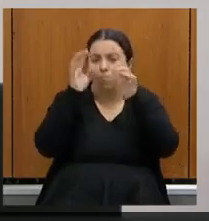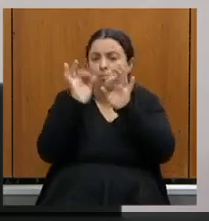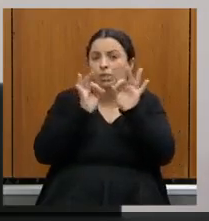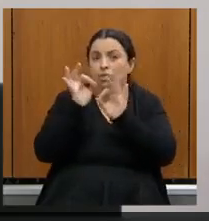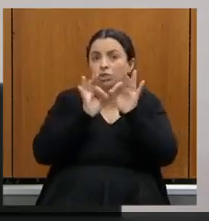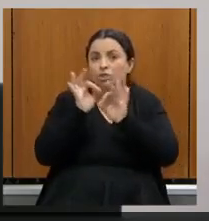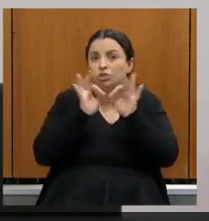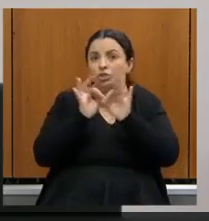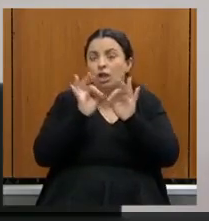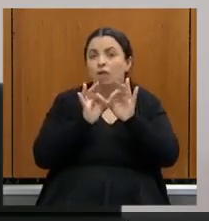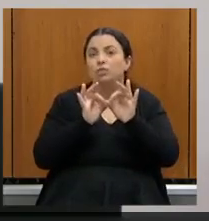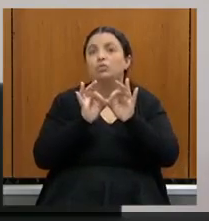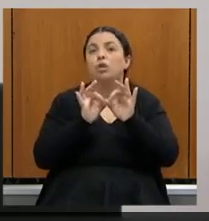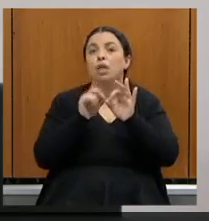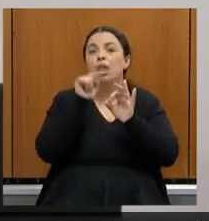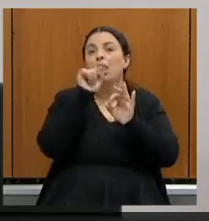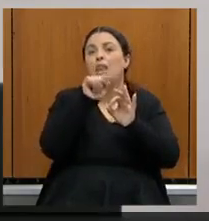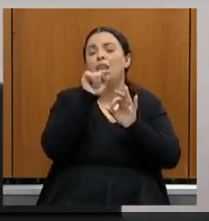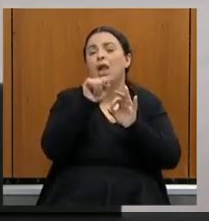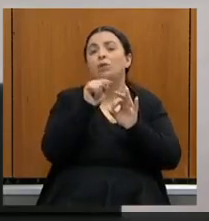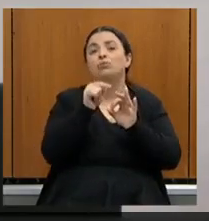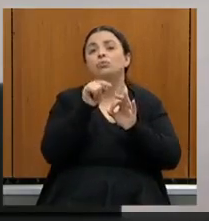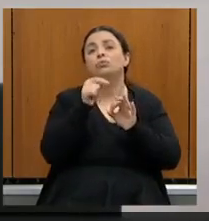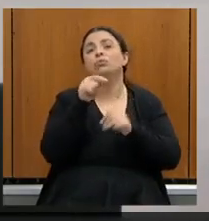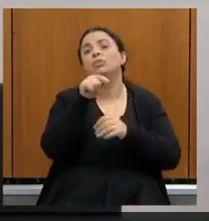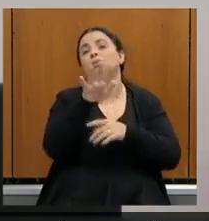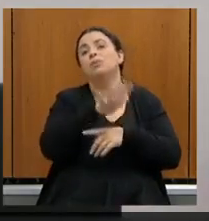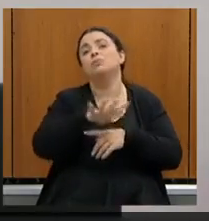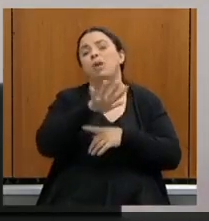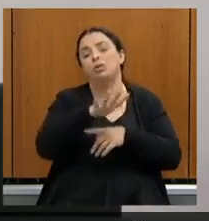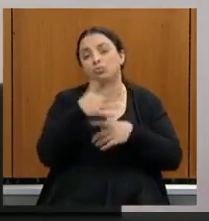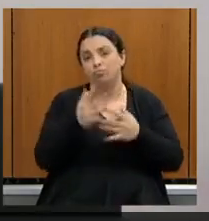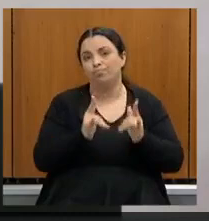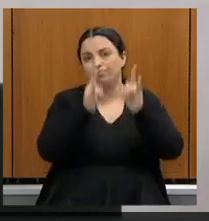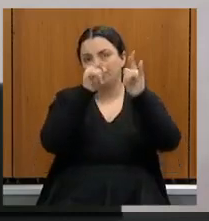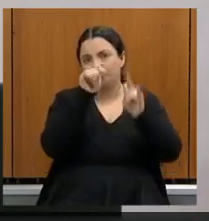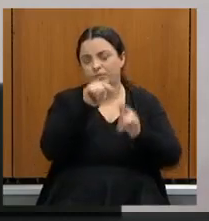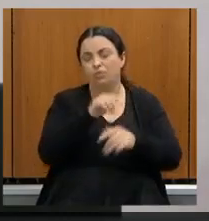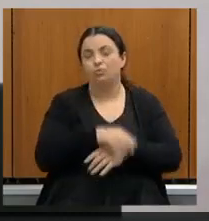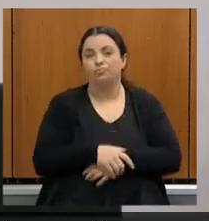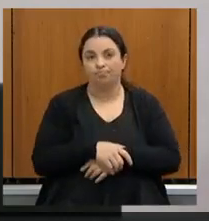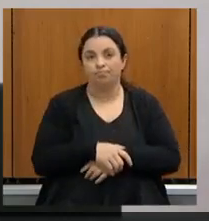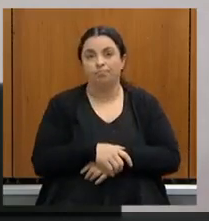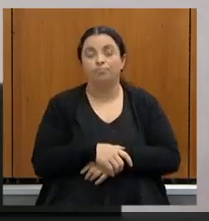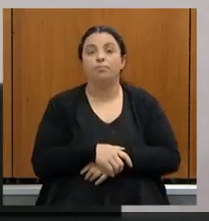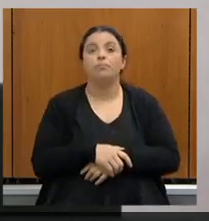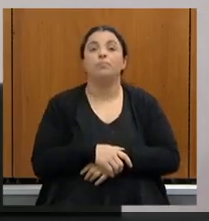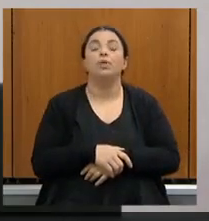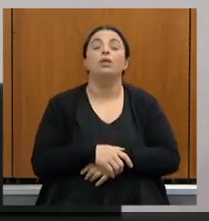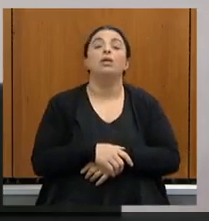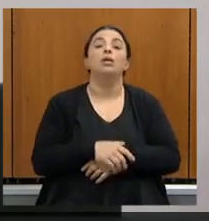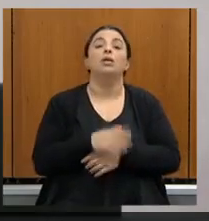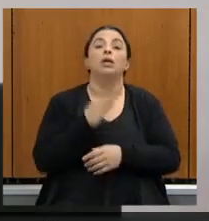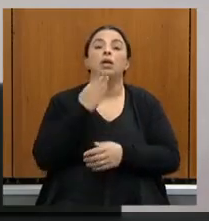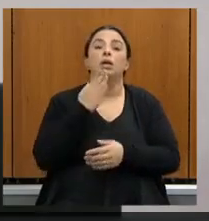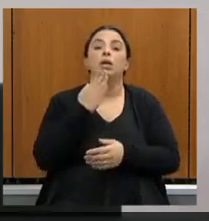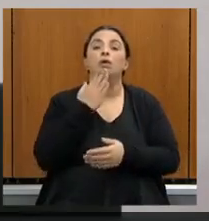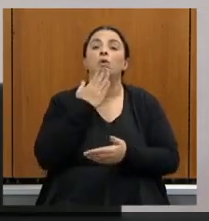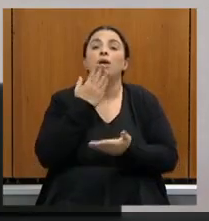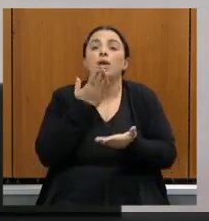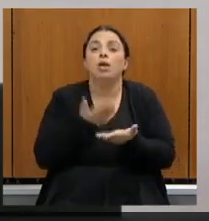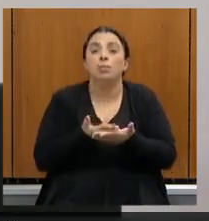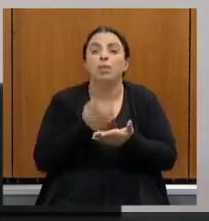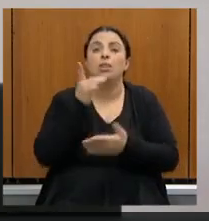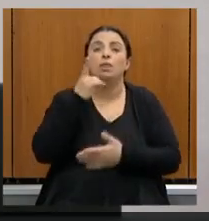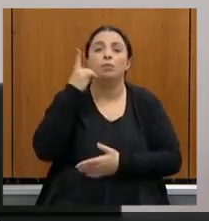no citado espaço por fim requerimento de autoria do deputado Mauro Tramonte com